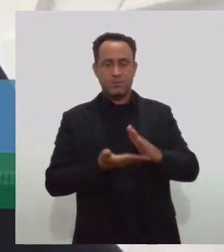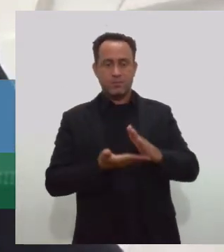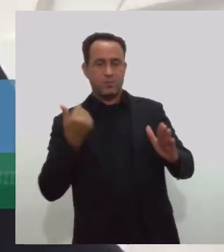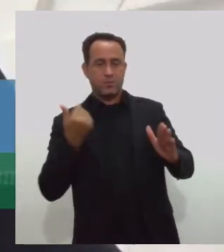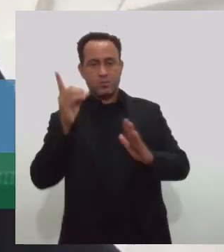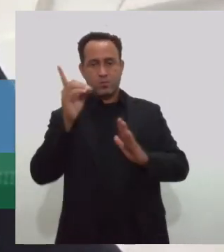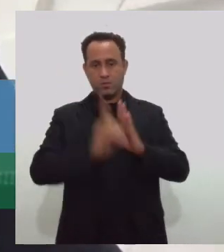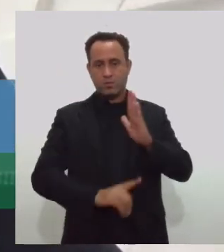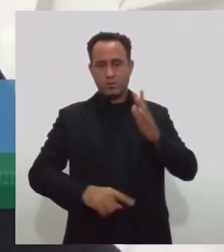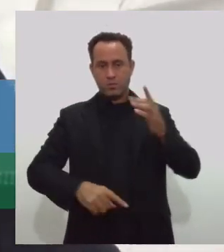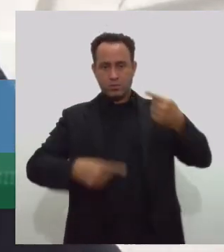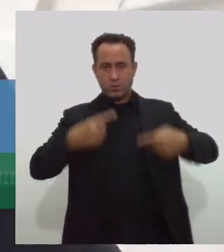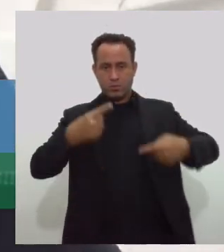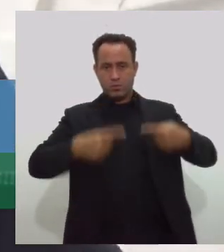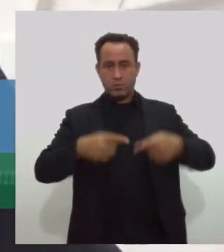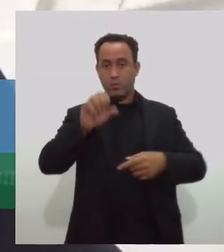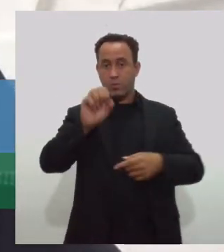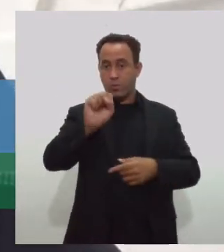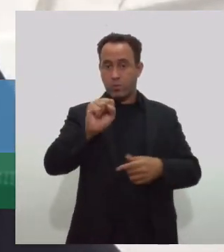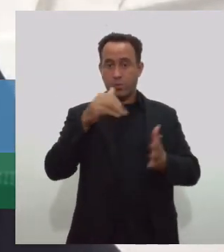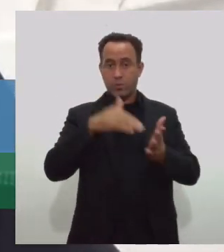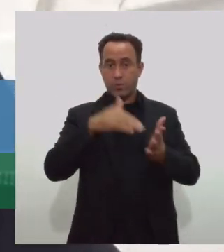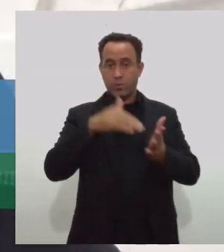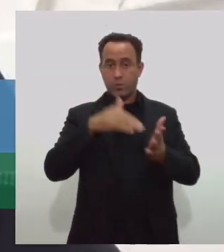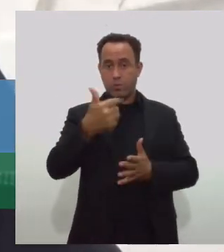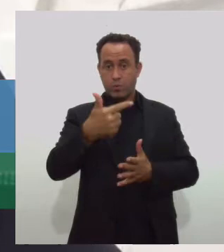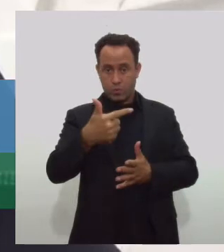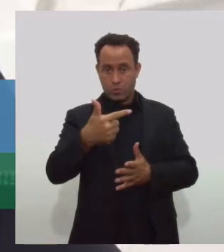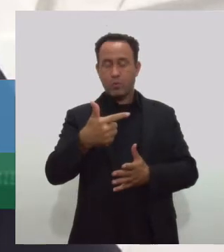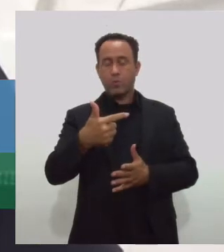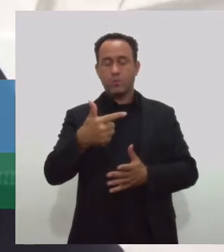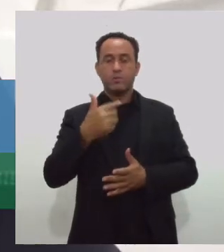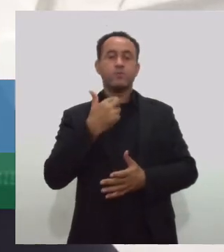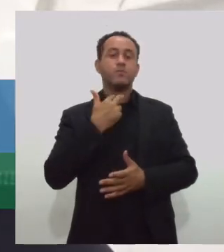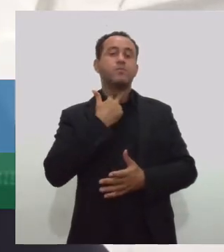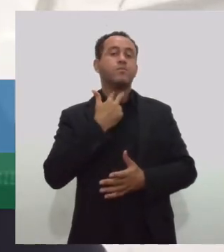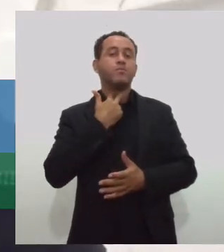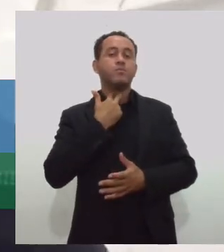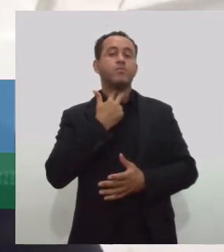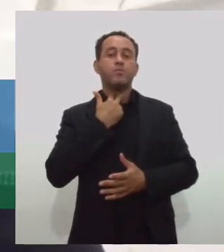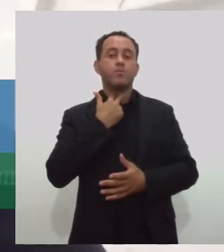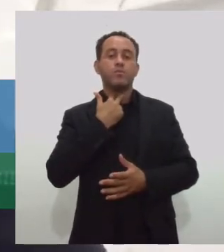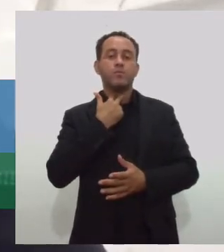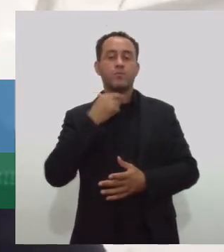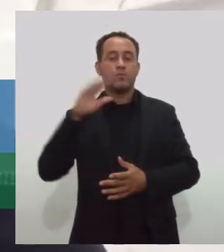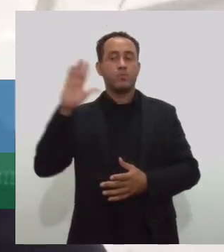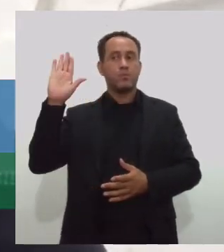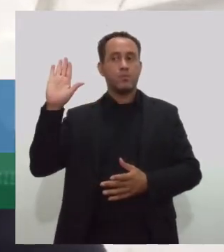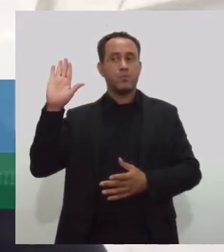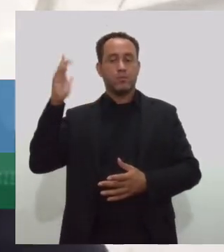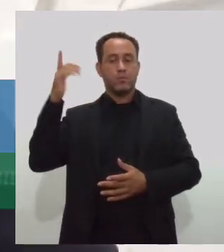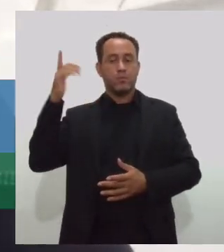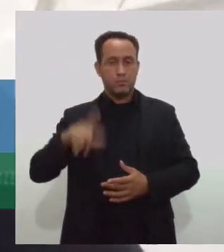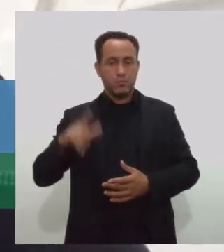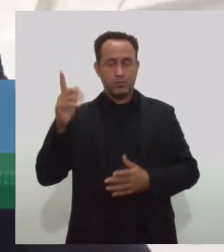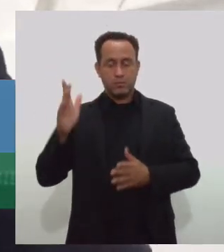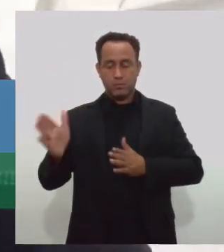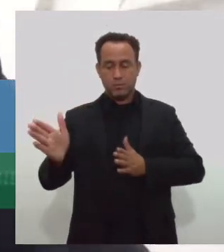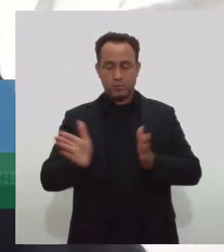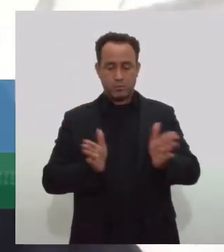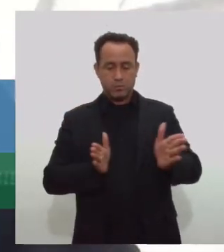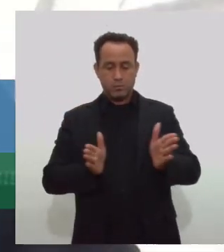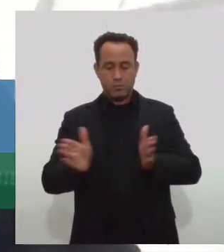políticos por 8 até 12 anos, ou seja, a impossibilidade de se candidatar dentro daquele prazo, e